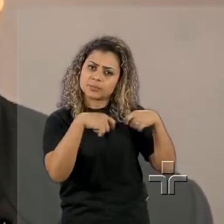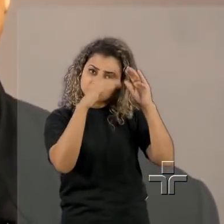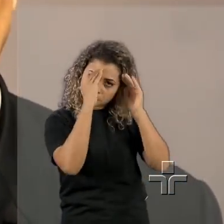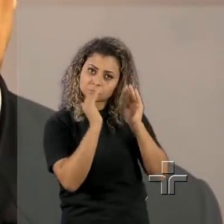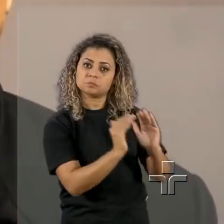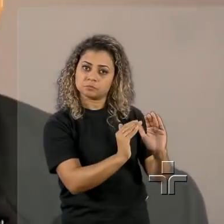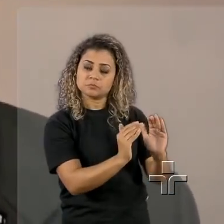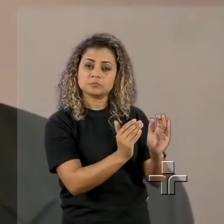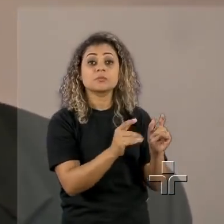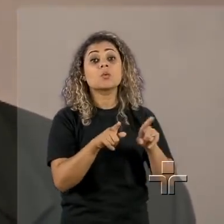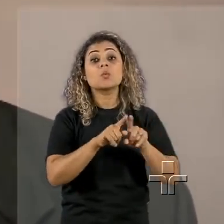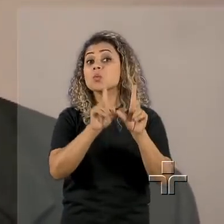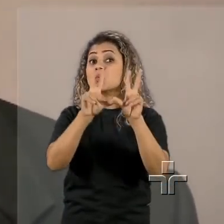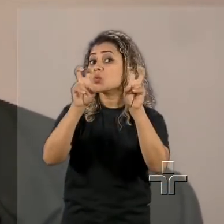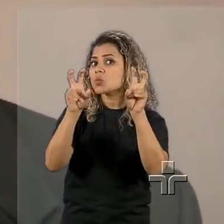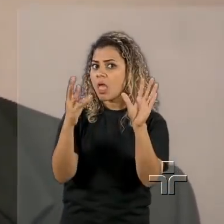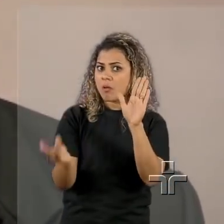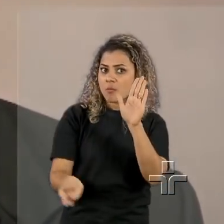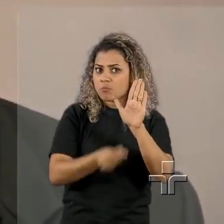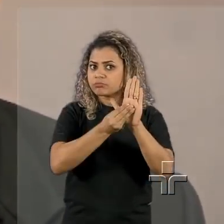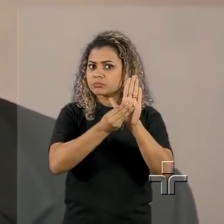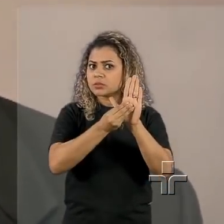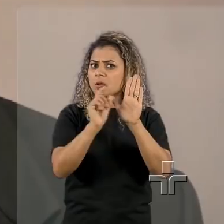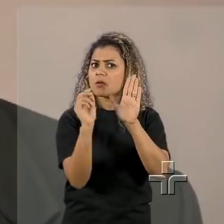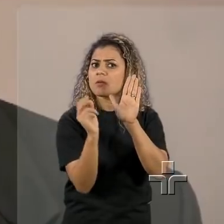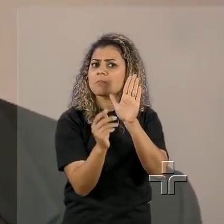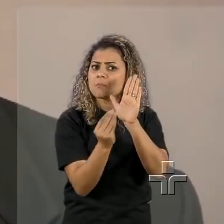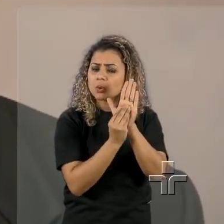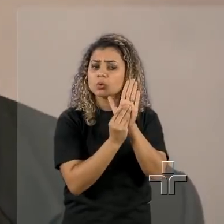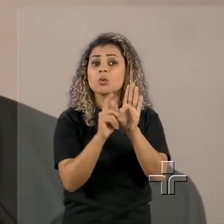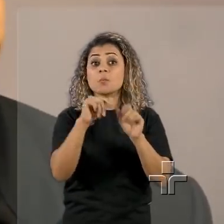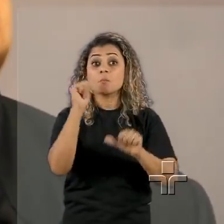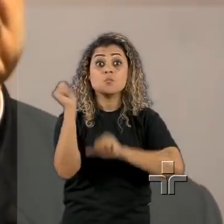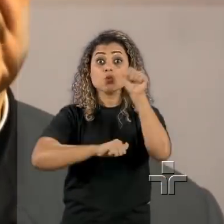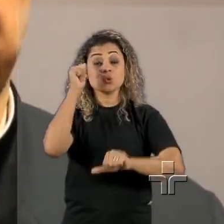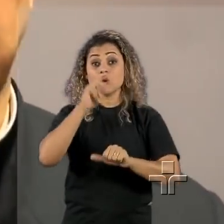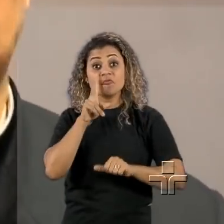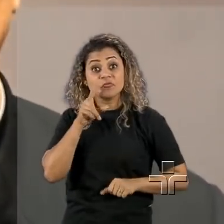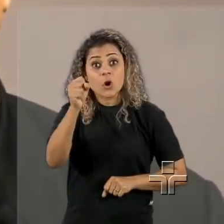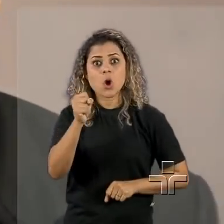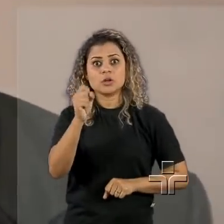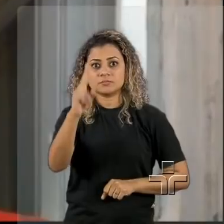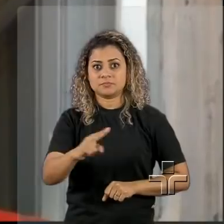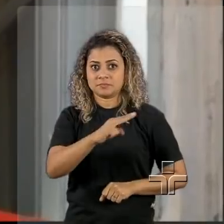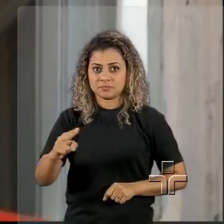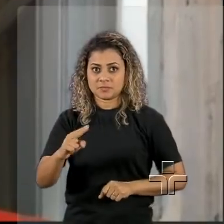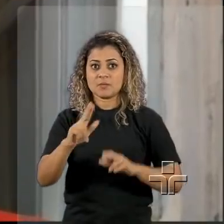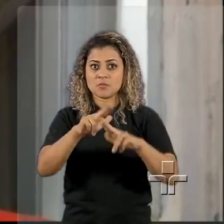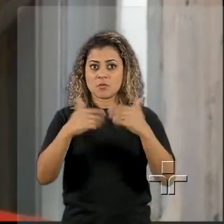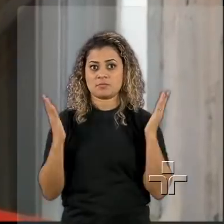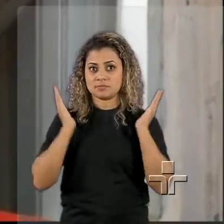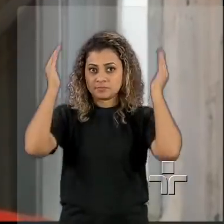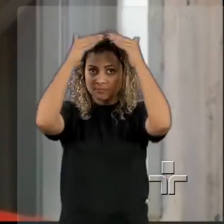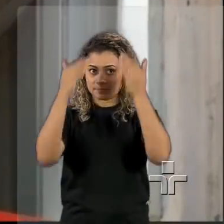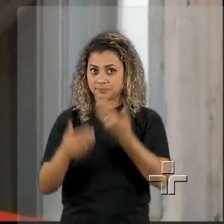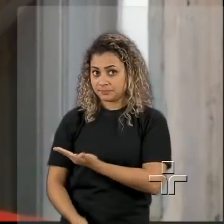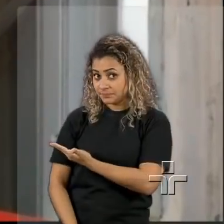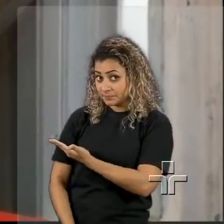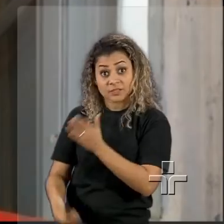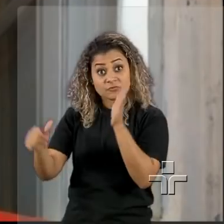porque o que seria da Venezuela? A Venezuela não tem mais nada. A única coisa que a Venezuela tem é mulher bonita para ganhar concurso. Já ganhou muito